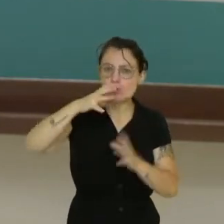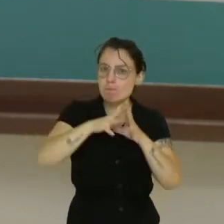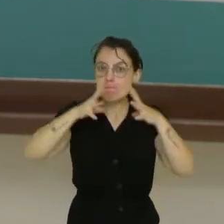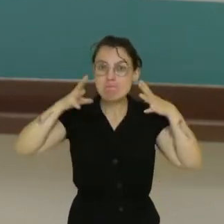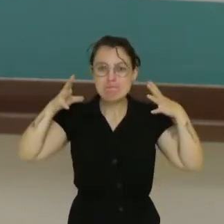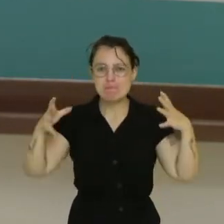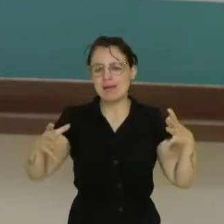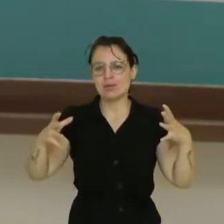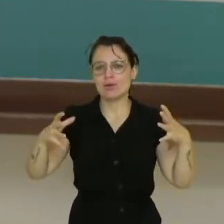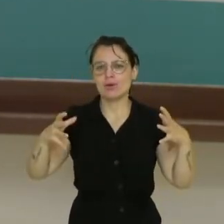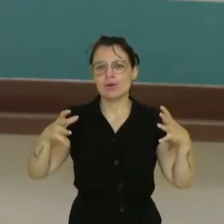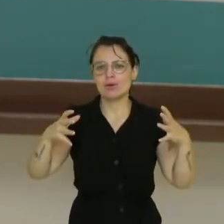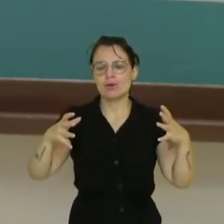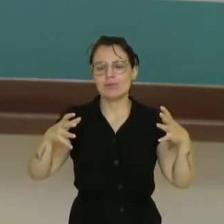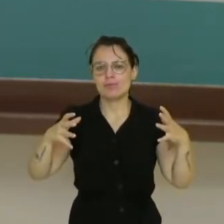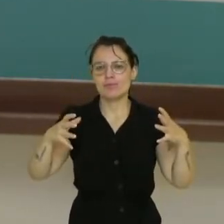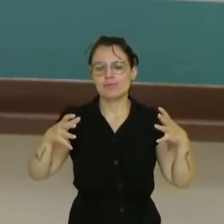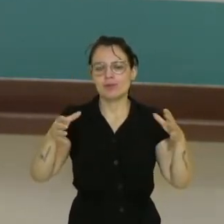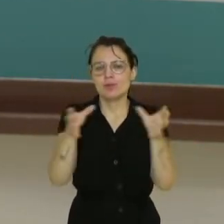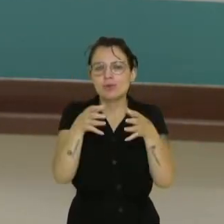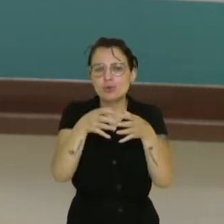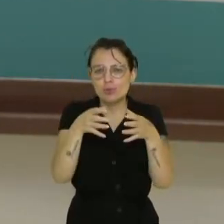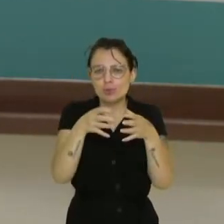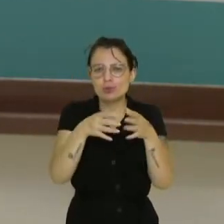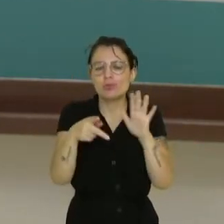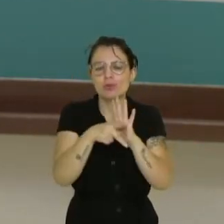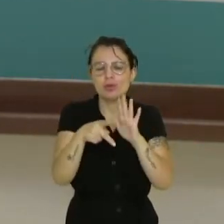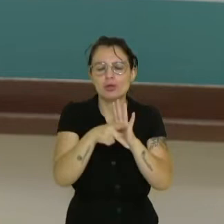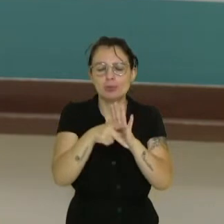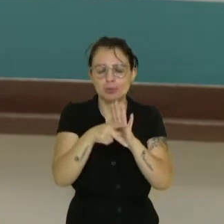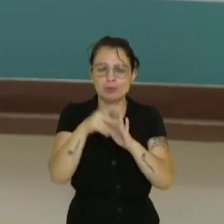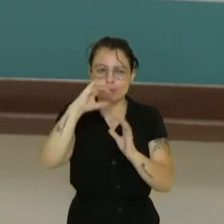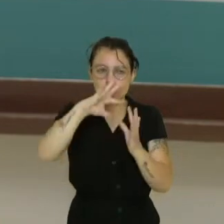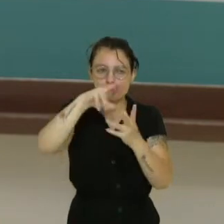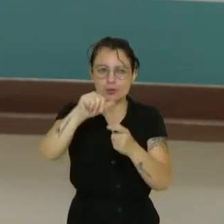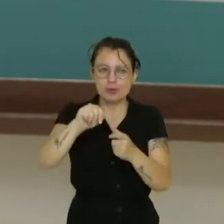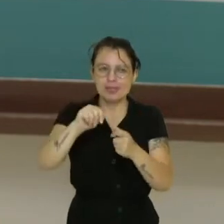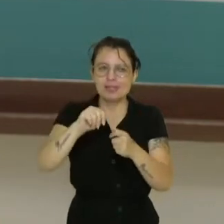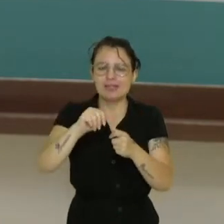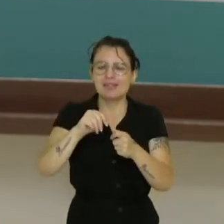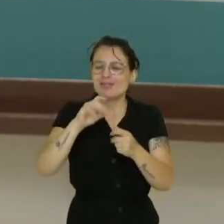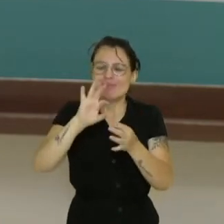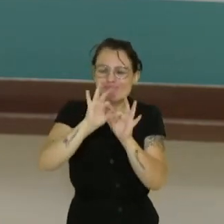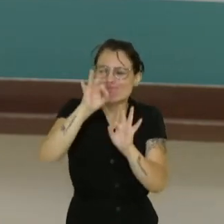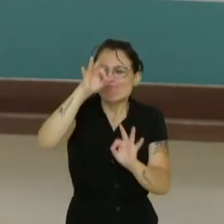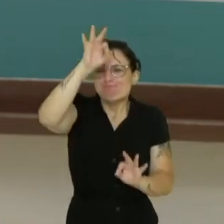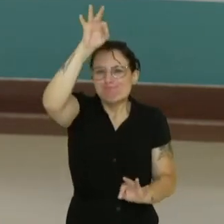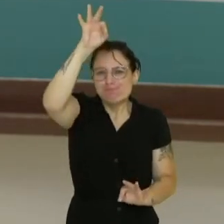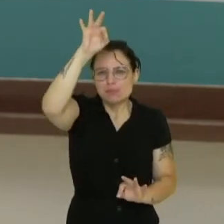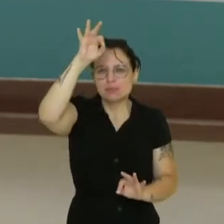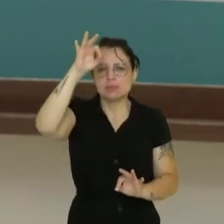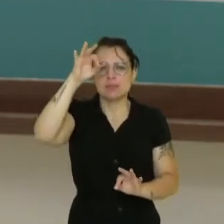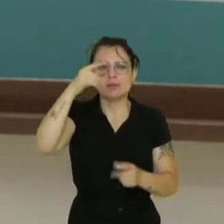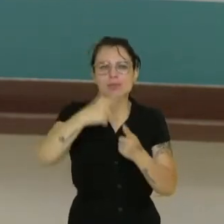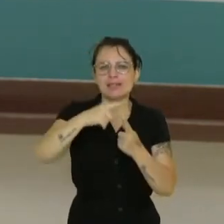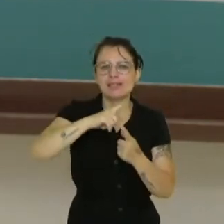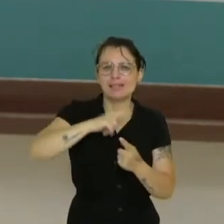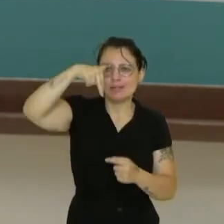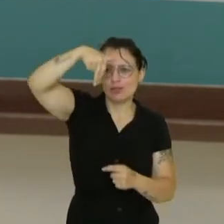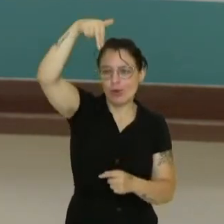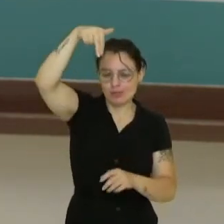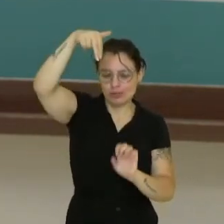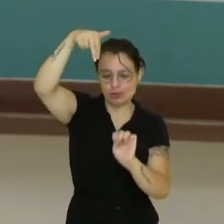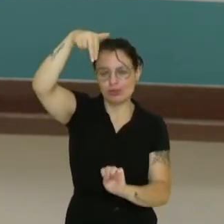mundo e ele é extremamente extenso latitudinalmente, ou seja, de norte ao